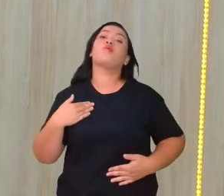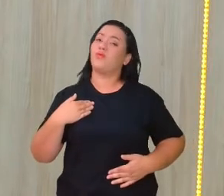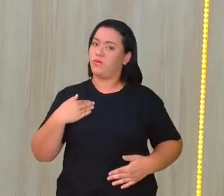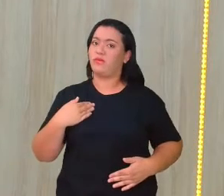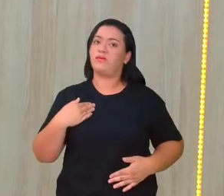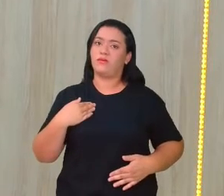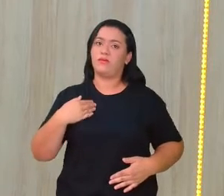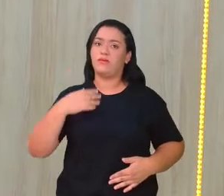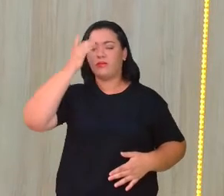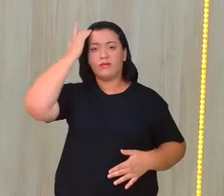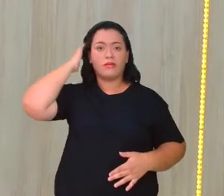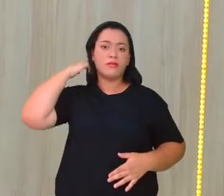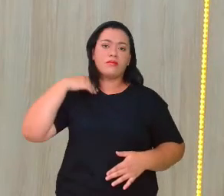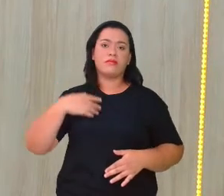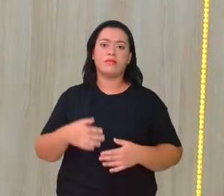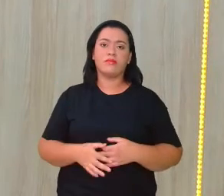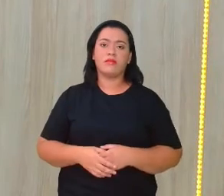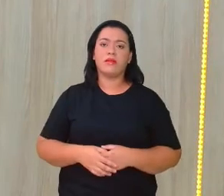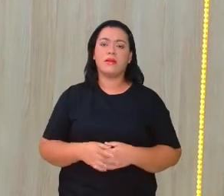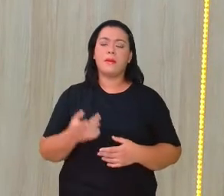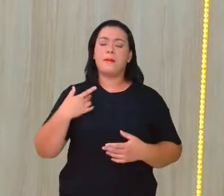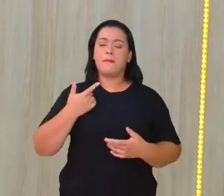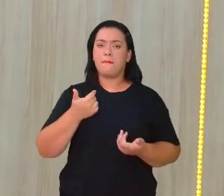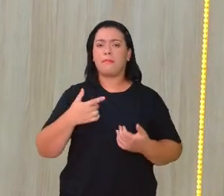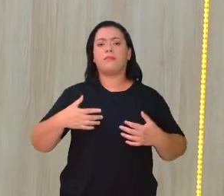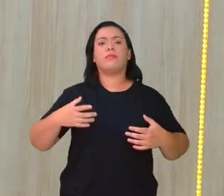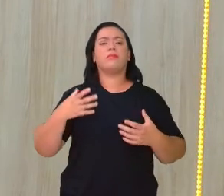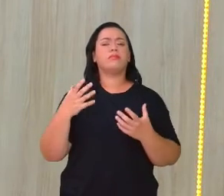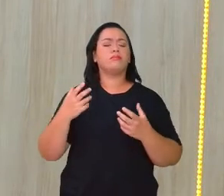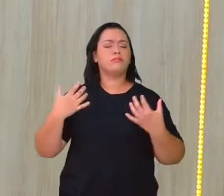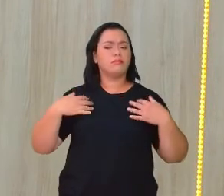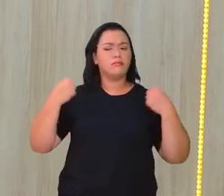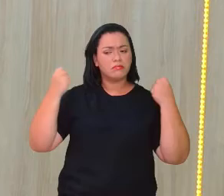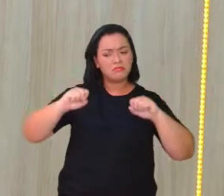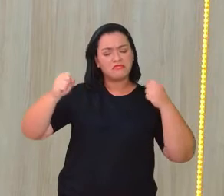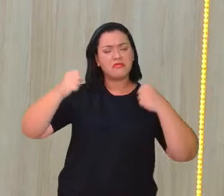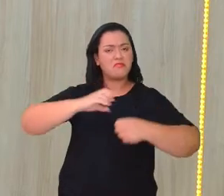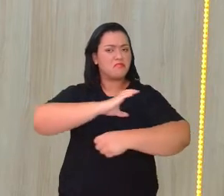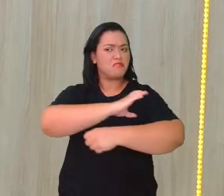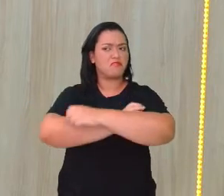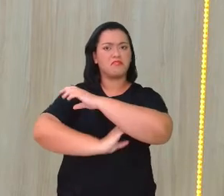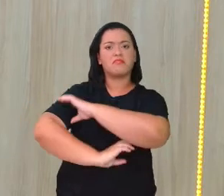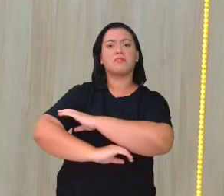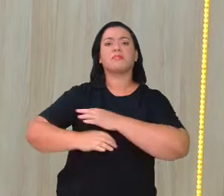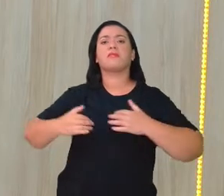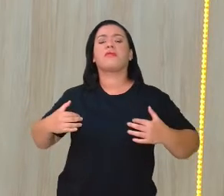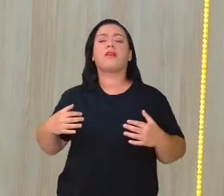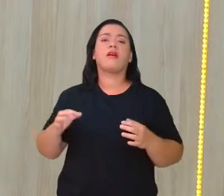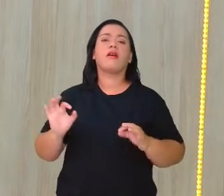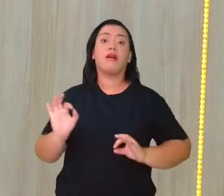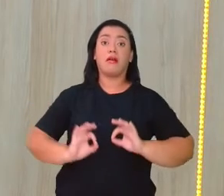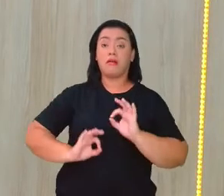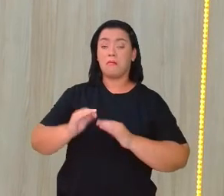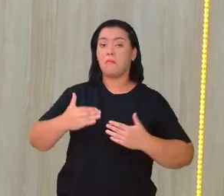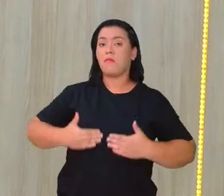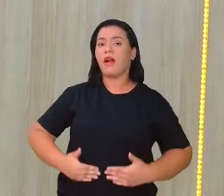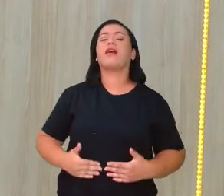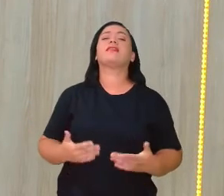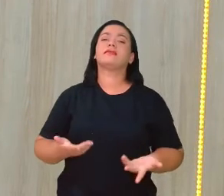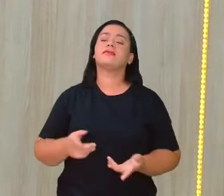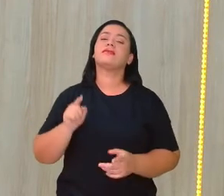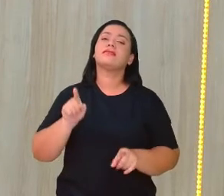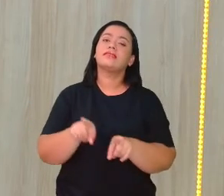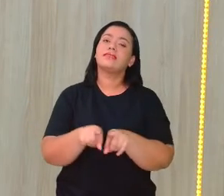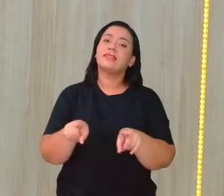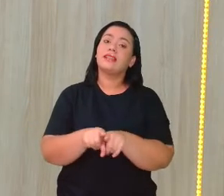adoração ao corpo muito bem definido, muito bem treinado. Então, para além disso,